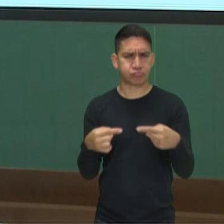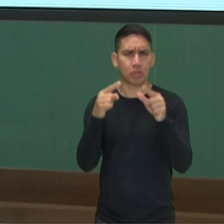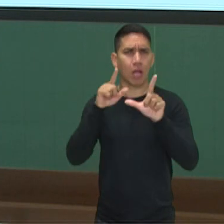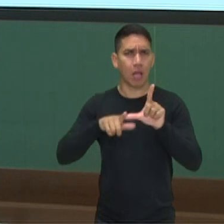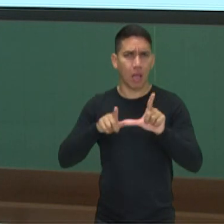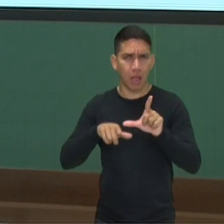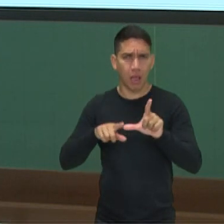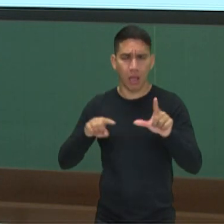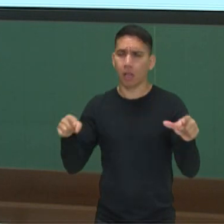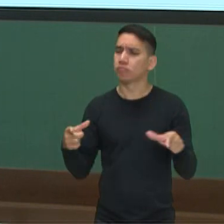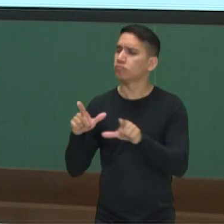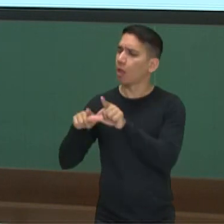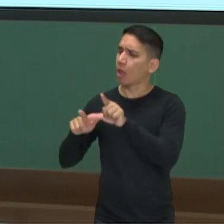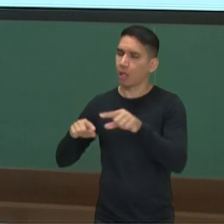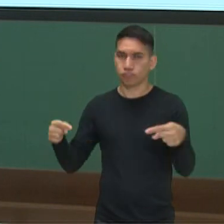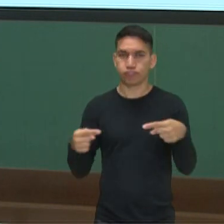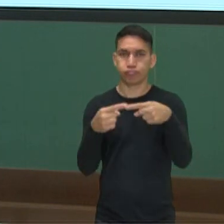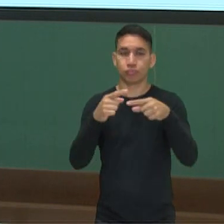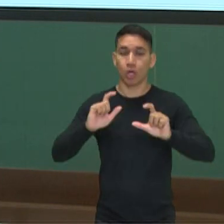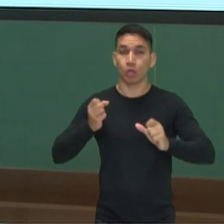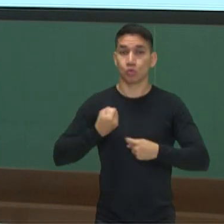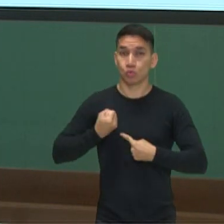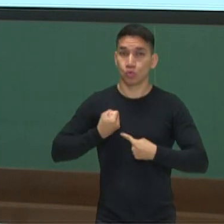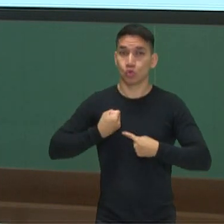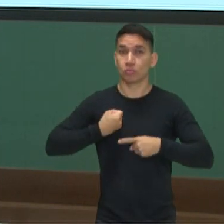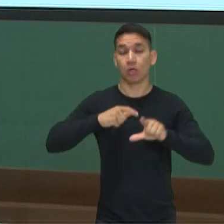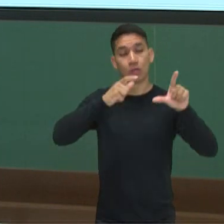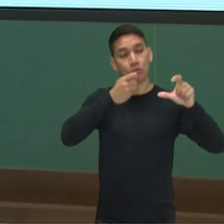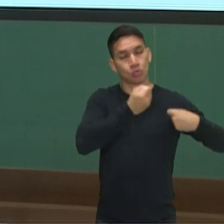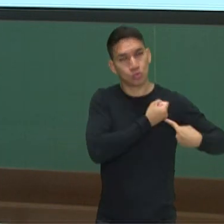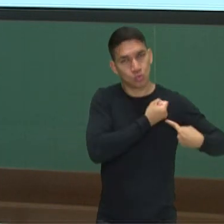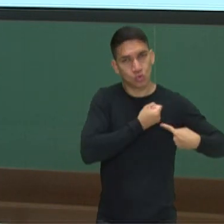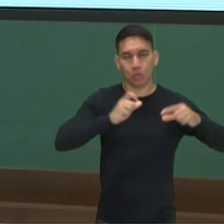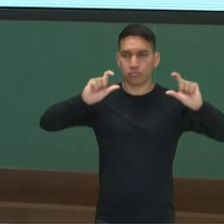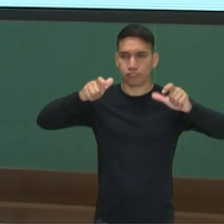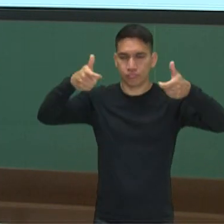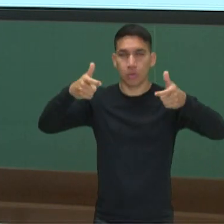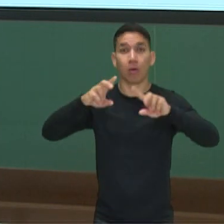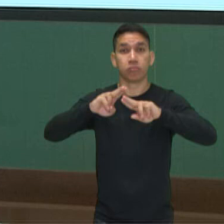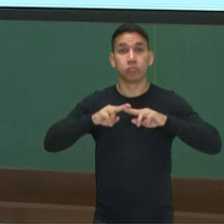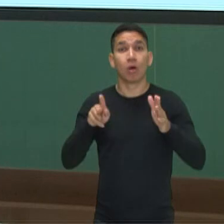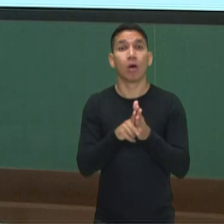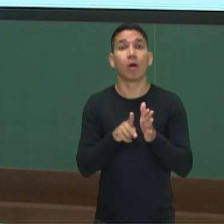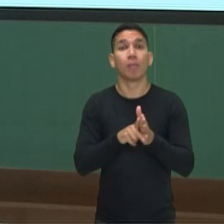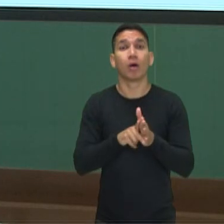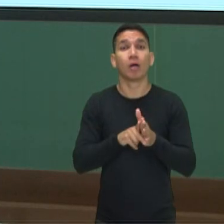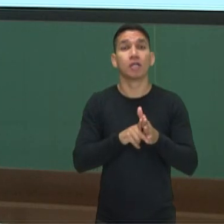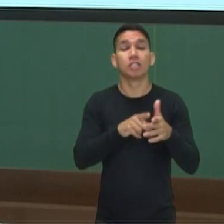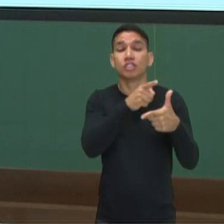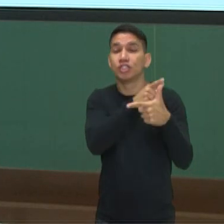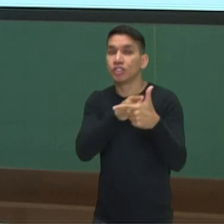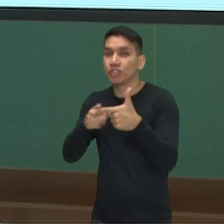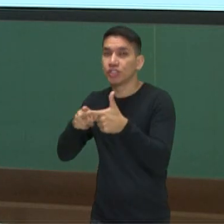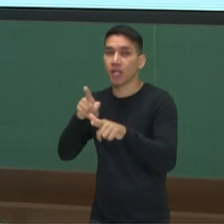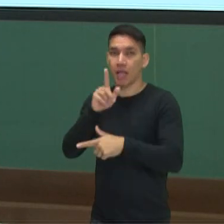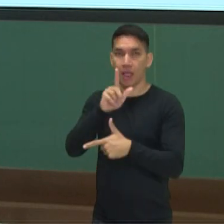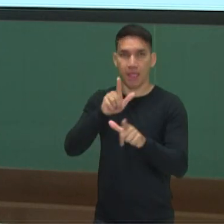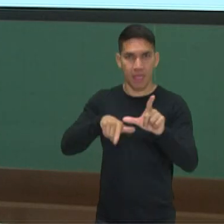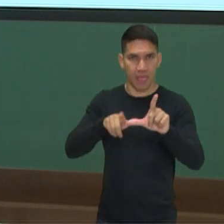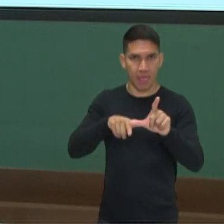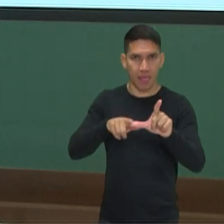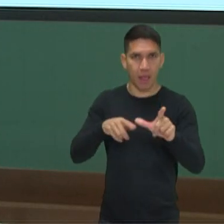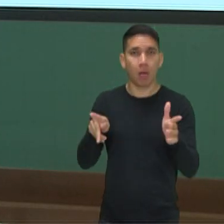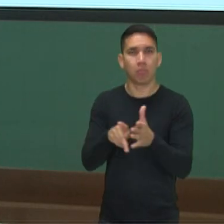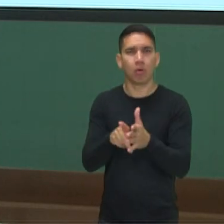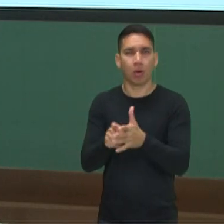sinal para divisão dos números. Propriedade da potência para divisão das letras, tá? Da parte literal dos